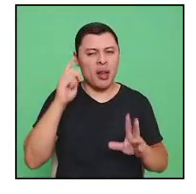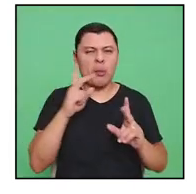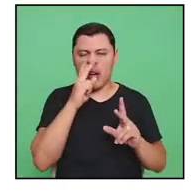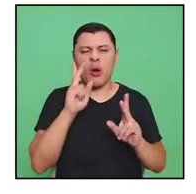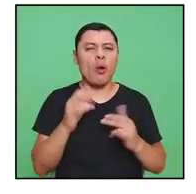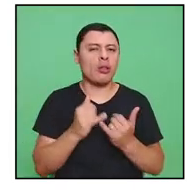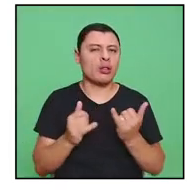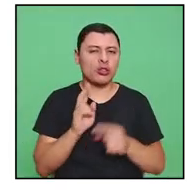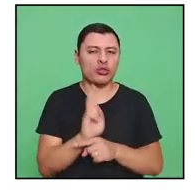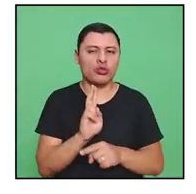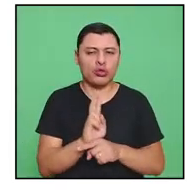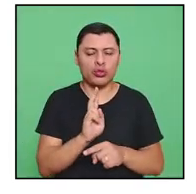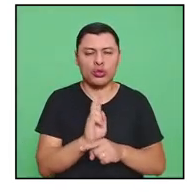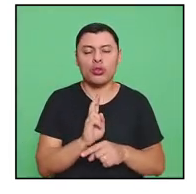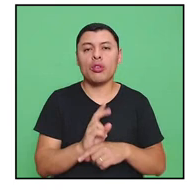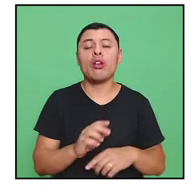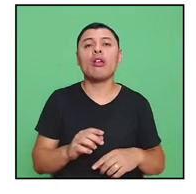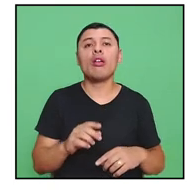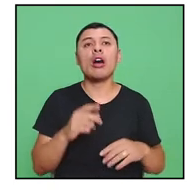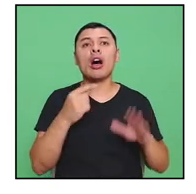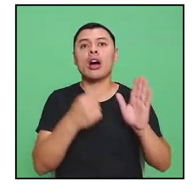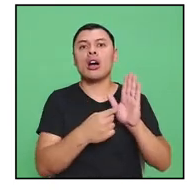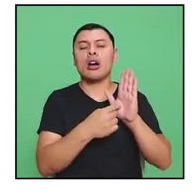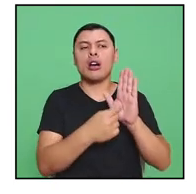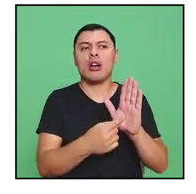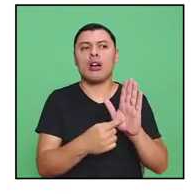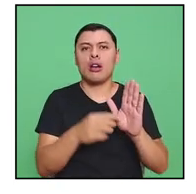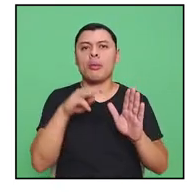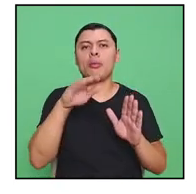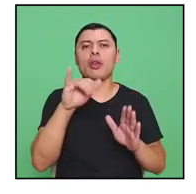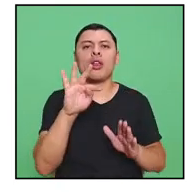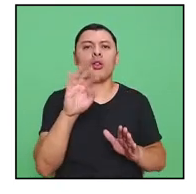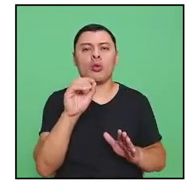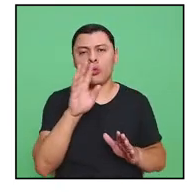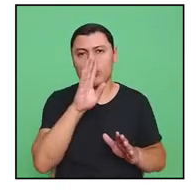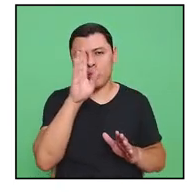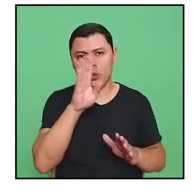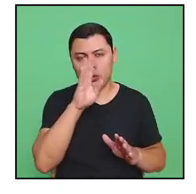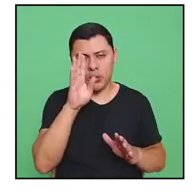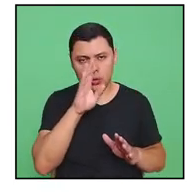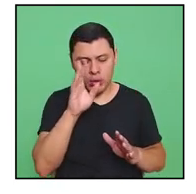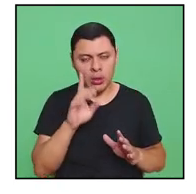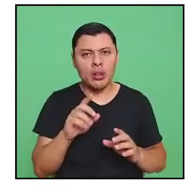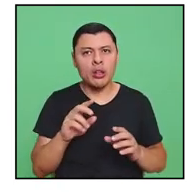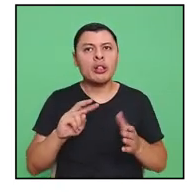um mito inaugural assim, quase. Eu vejo muito nisso, mas do nascimento